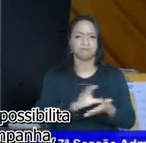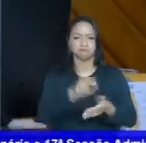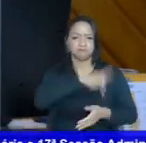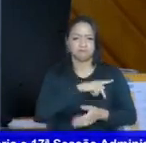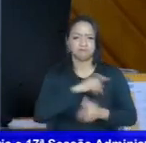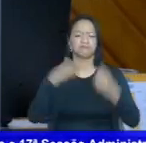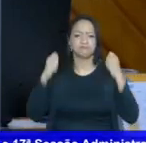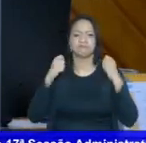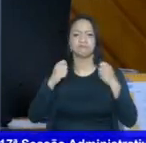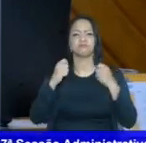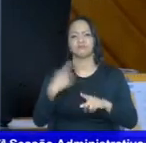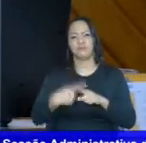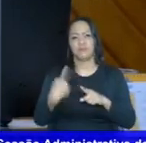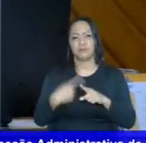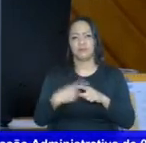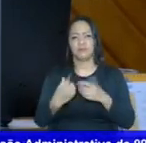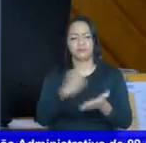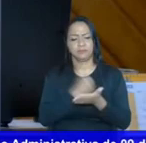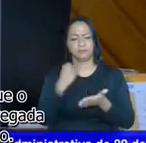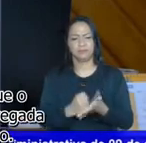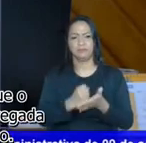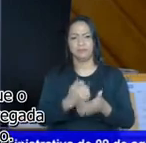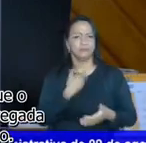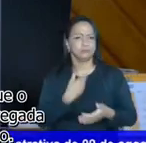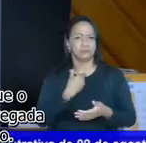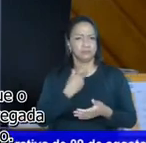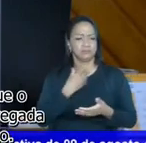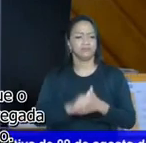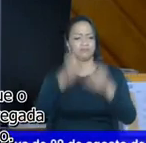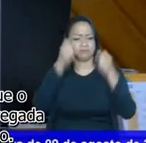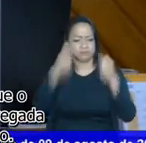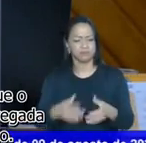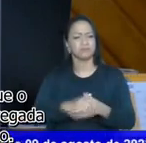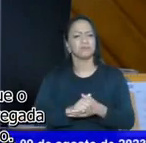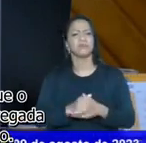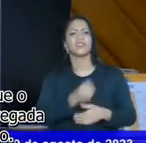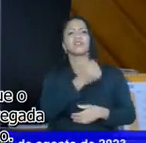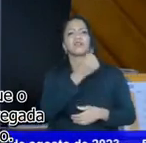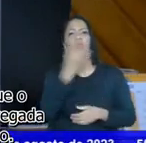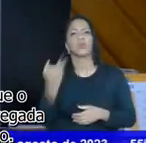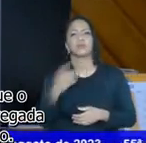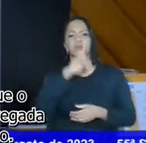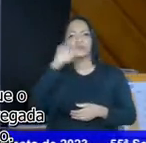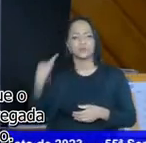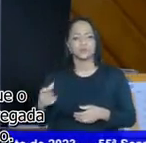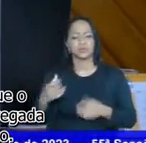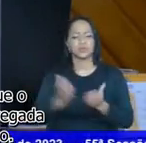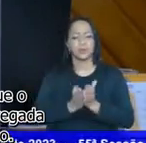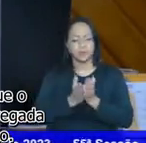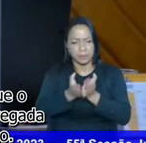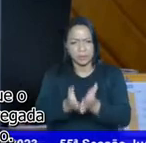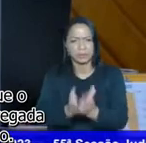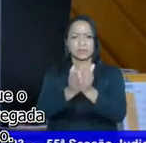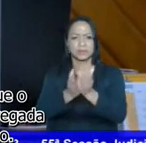de campanha. Isso porque, da forma contratada, não se pode aferir a real quantidade de dias em que o citado veículo, no caso